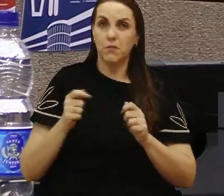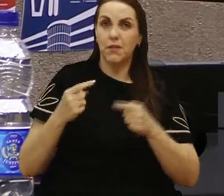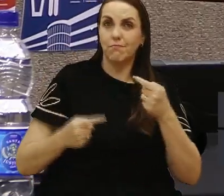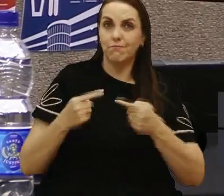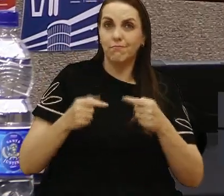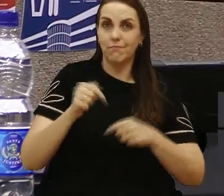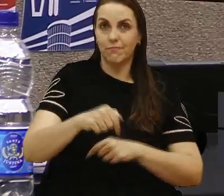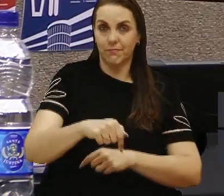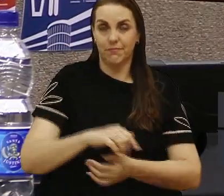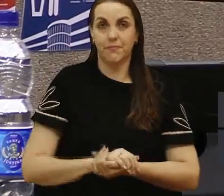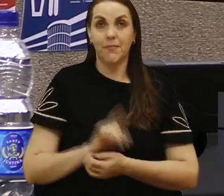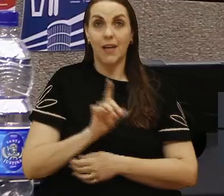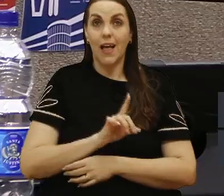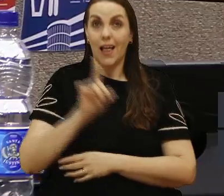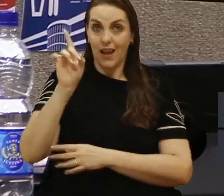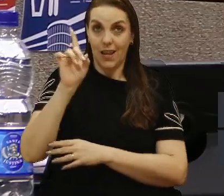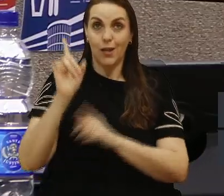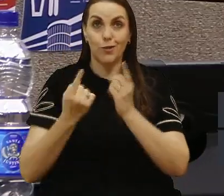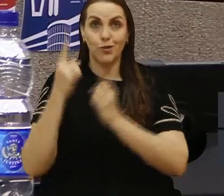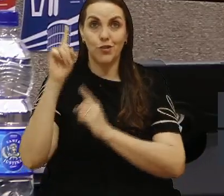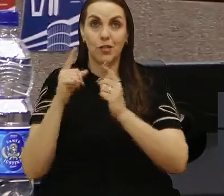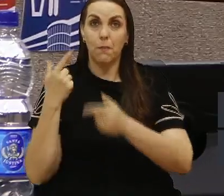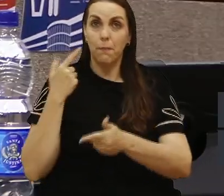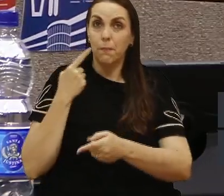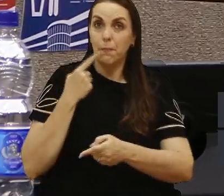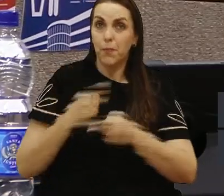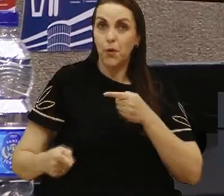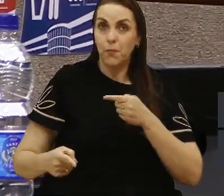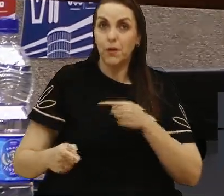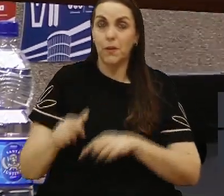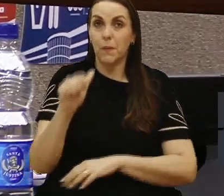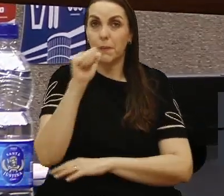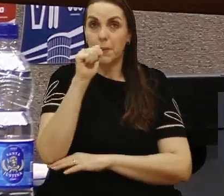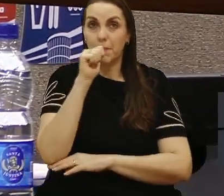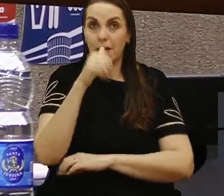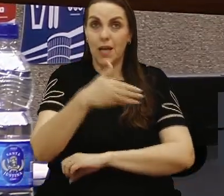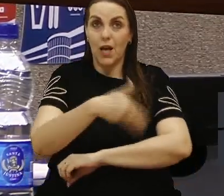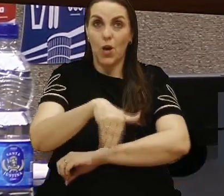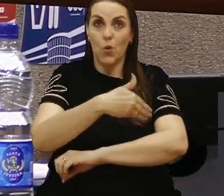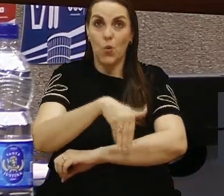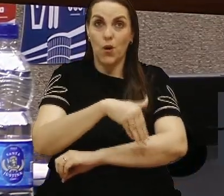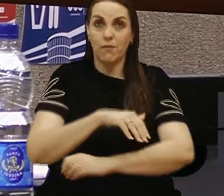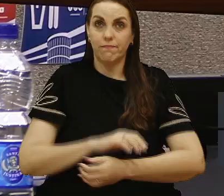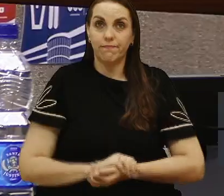Lá no Chile, é proibido beber na rua.